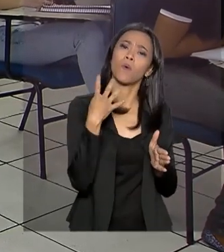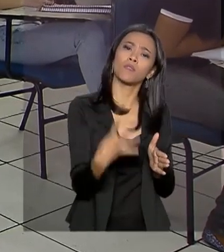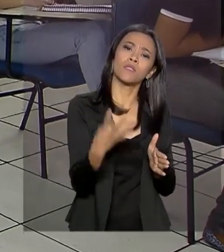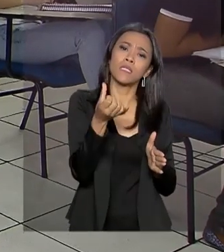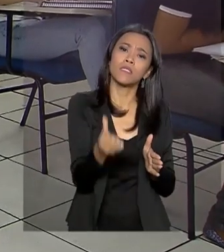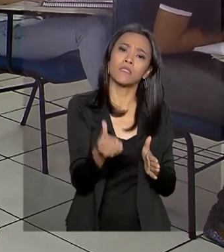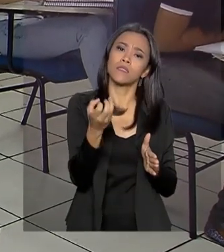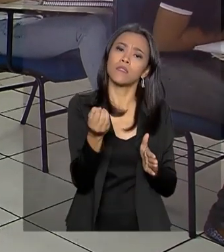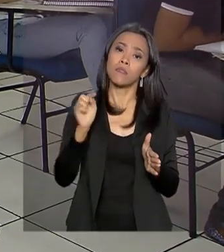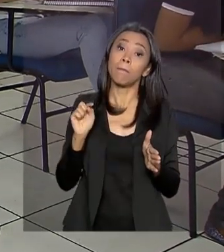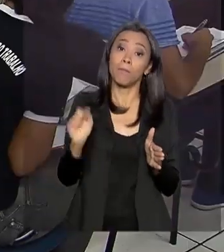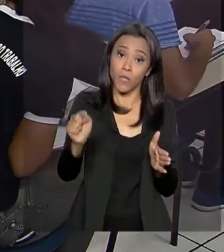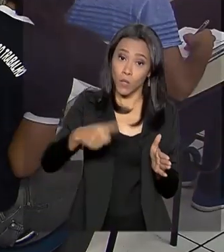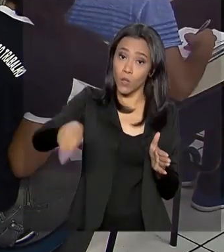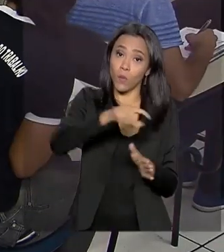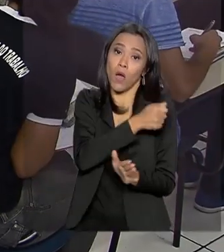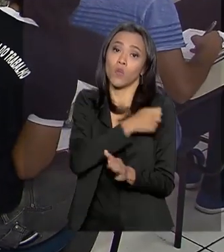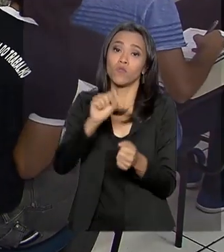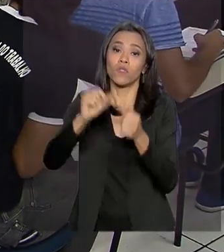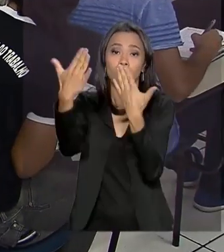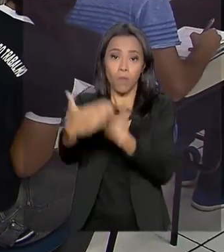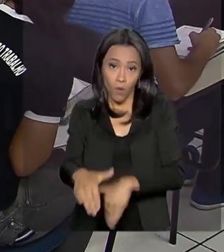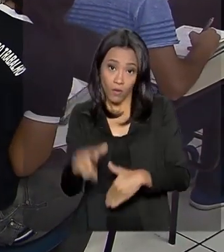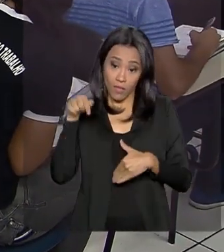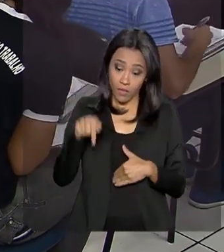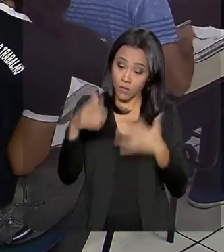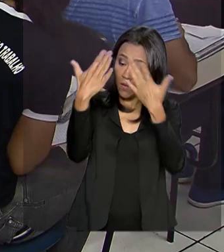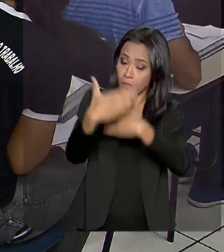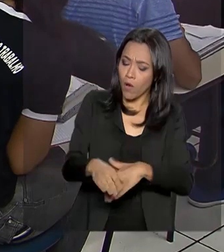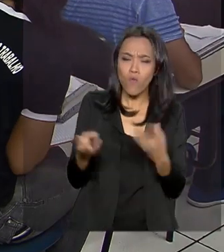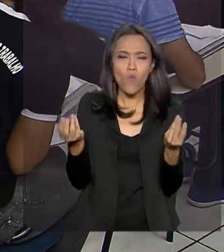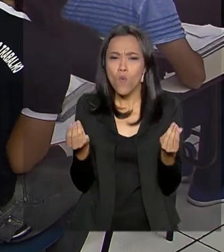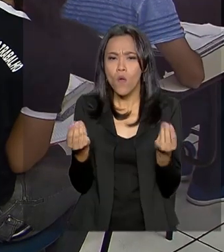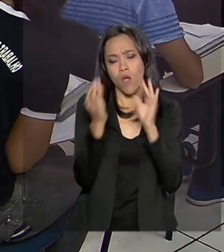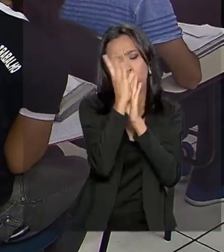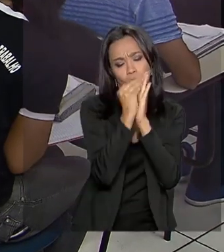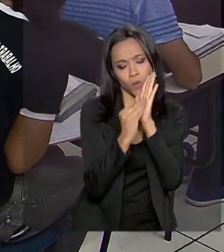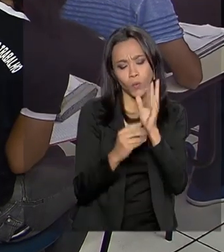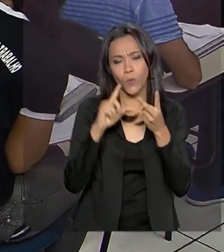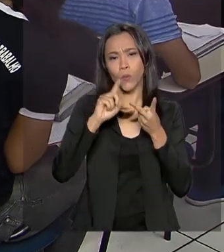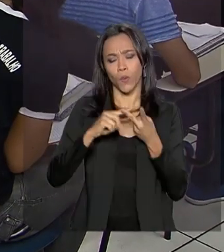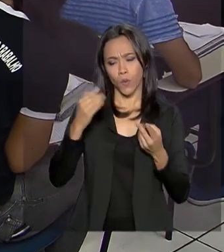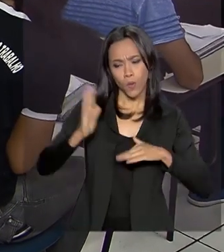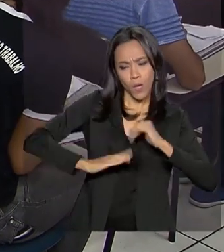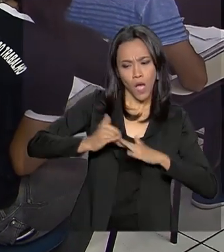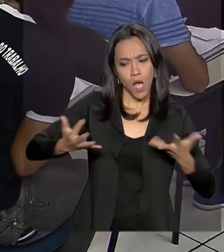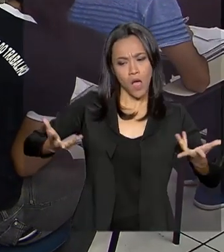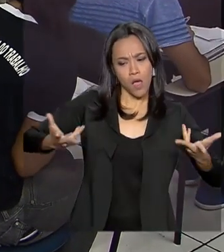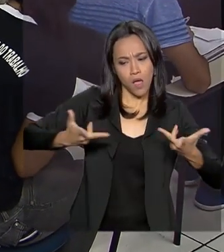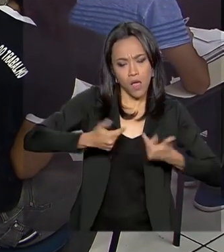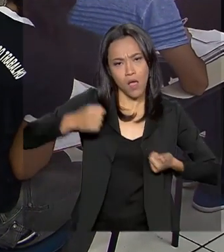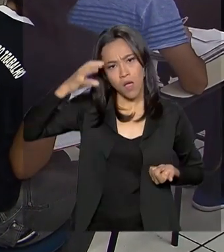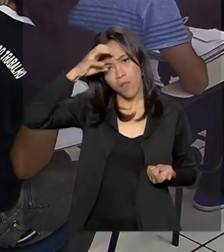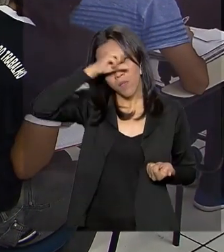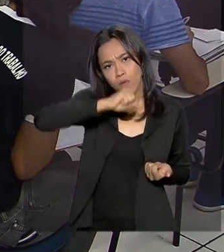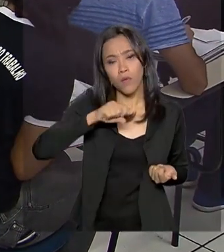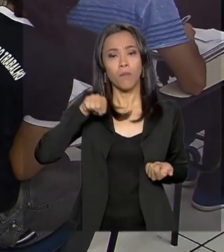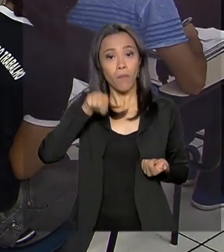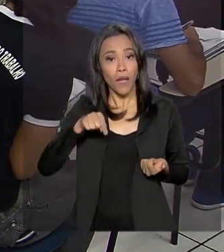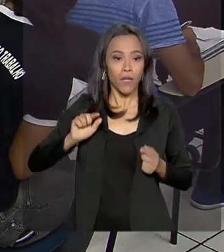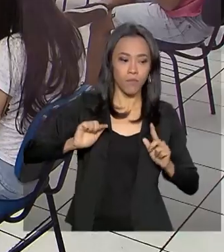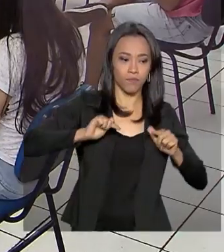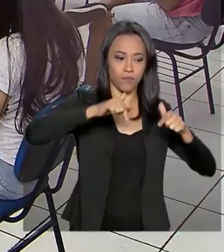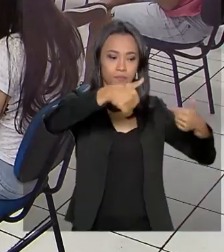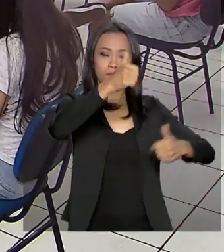fizeram avaliação no exame são avaliados conteúdos habilidades e competências para atuação profissional